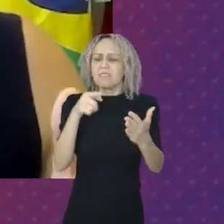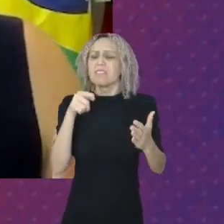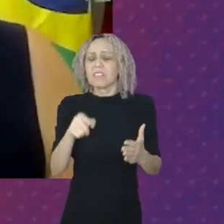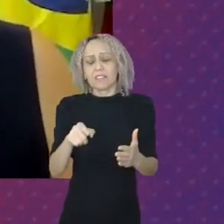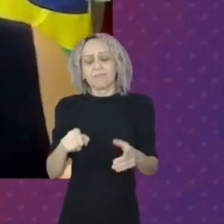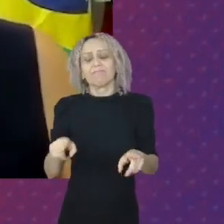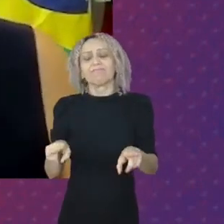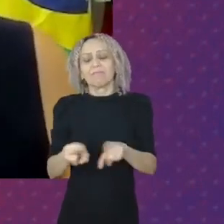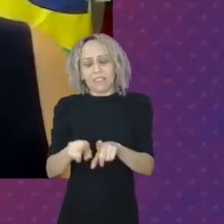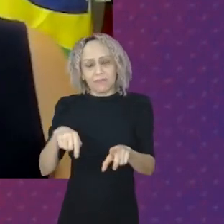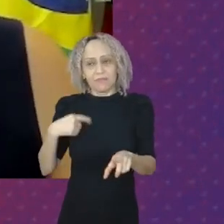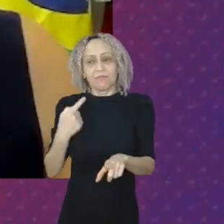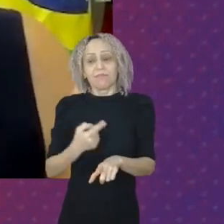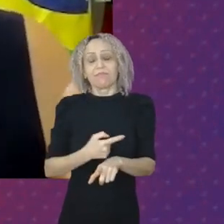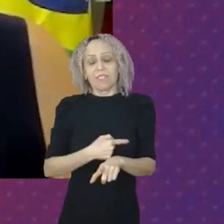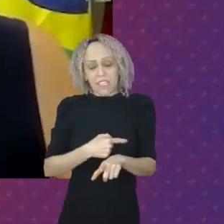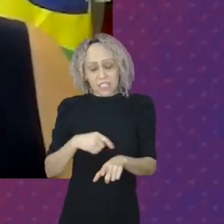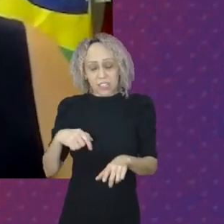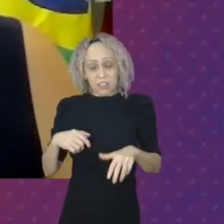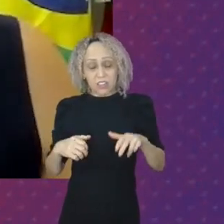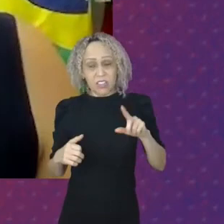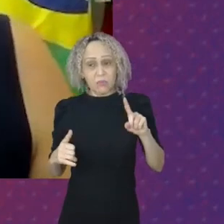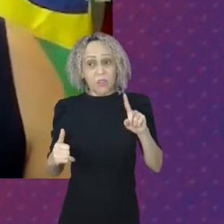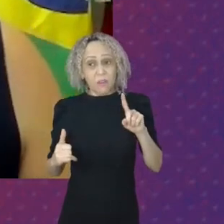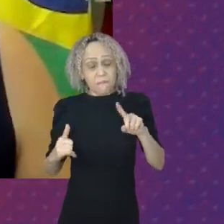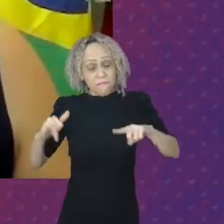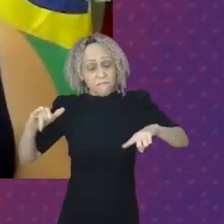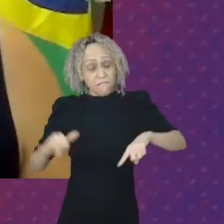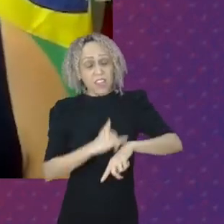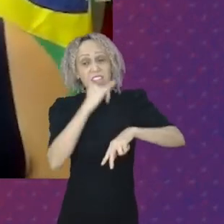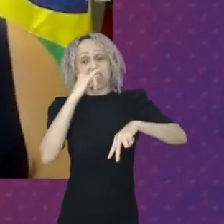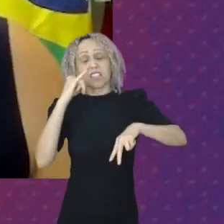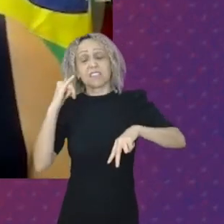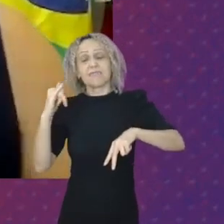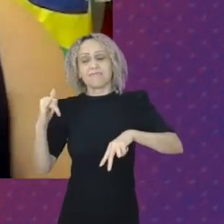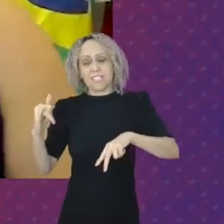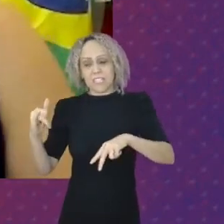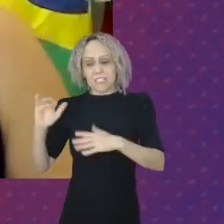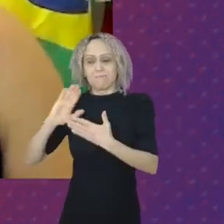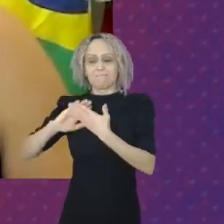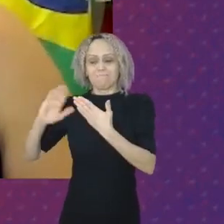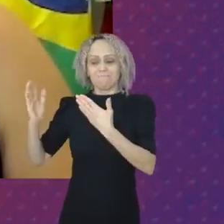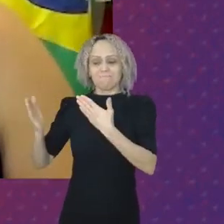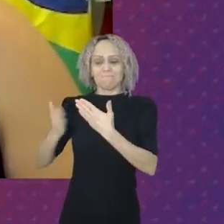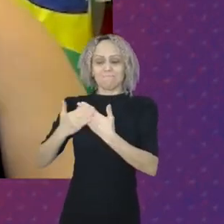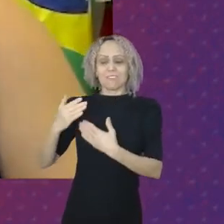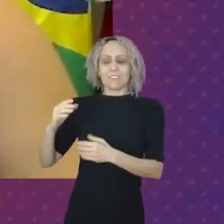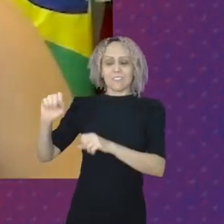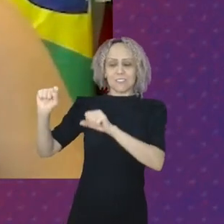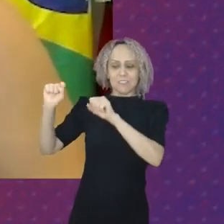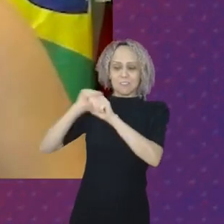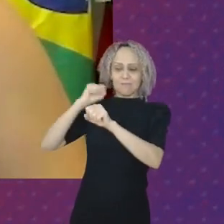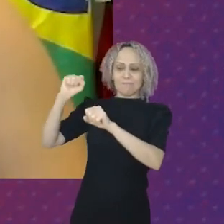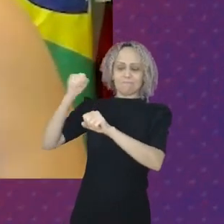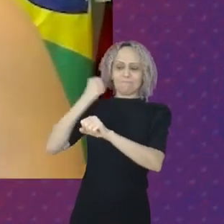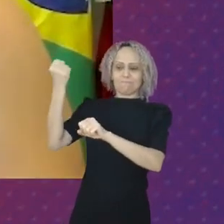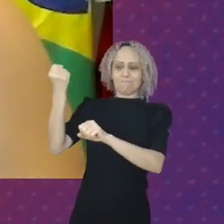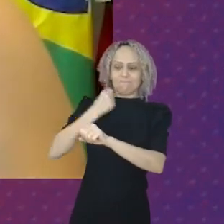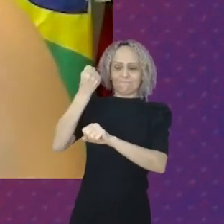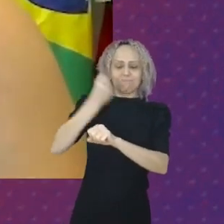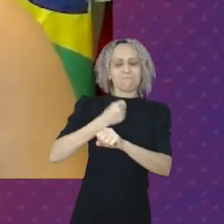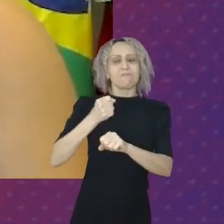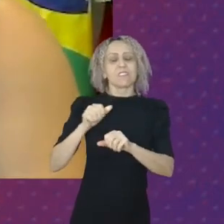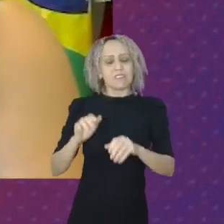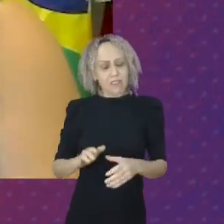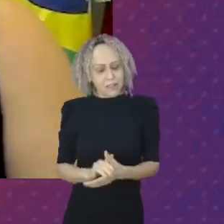vítimas de uma ameaça de morte bastante preocupante, e a vereadora Maria Tereza segue não só